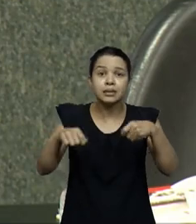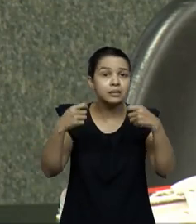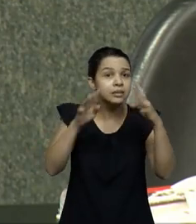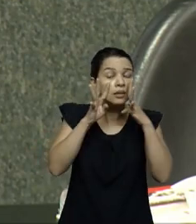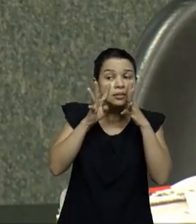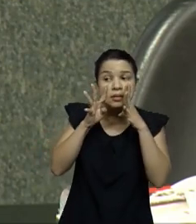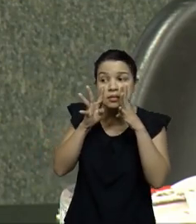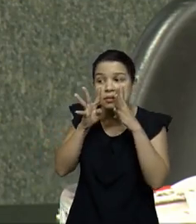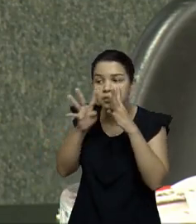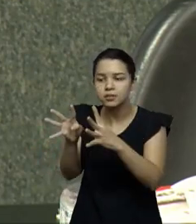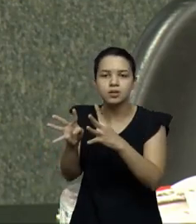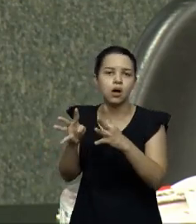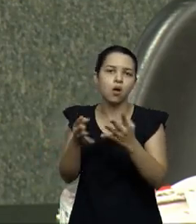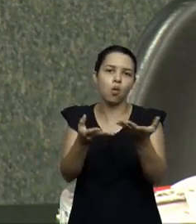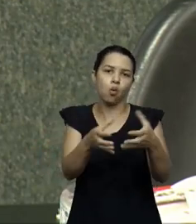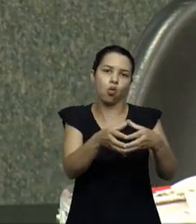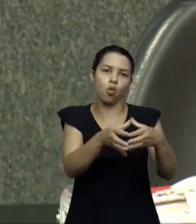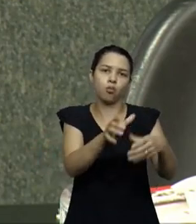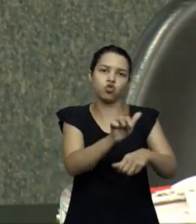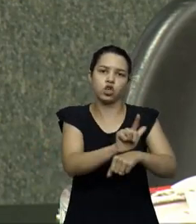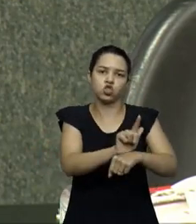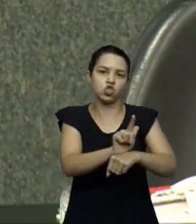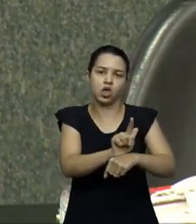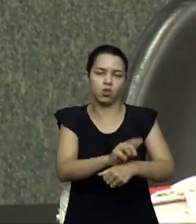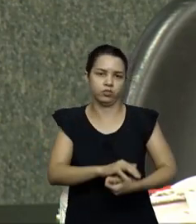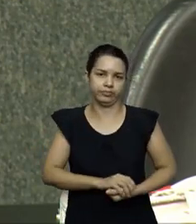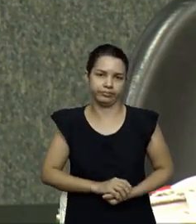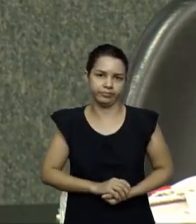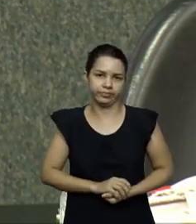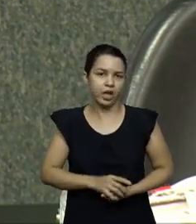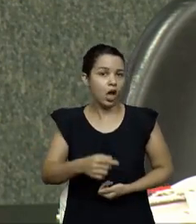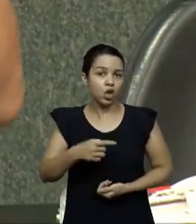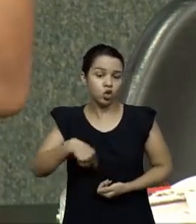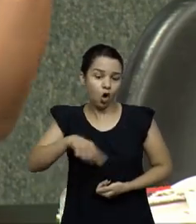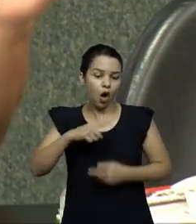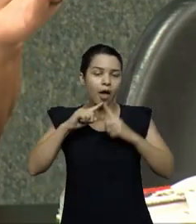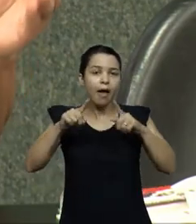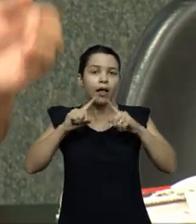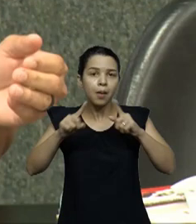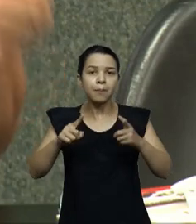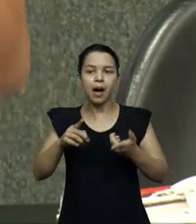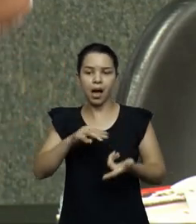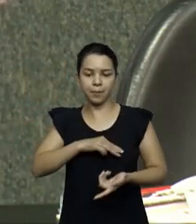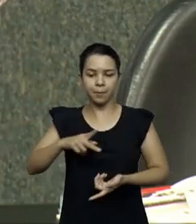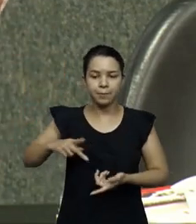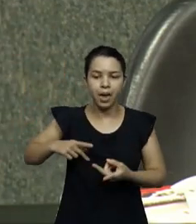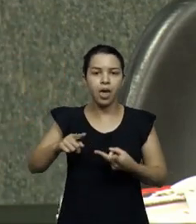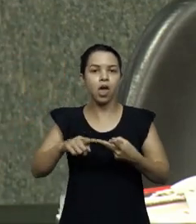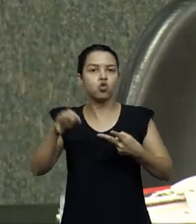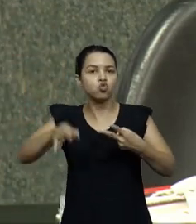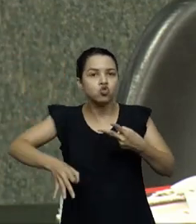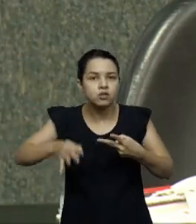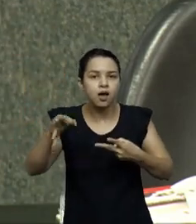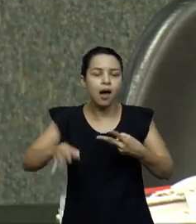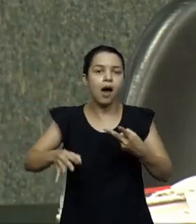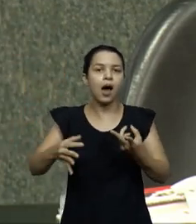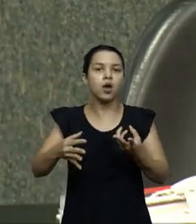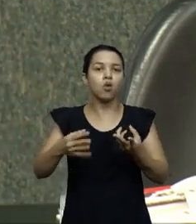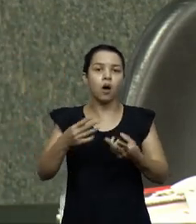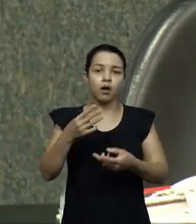pelo órgão gestor porque não adianta a gente reclamar e pelo Ministério Público ou impor judiciário e levar até